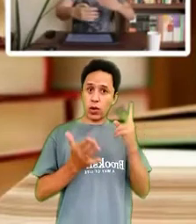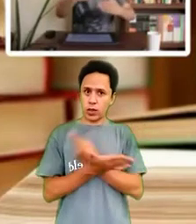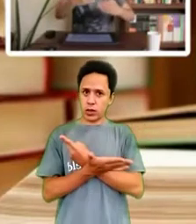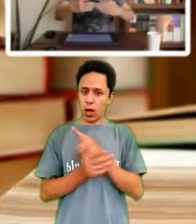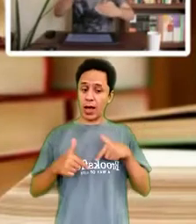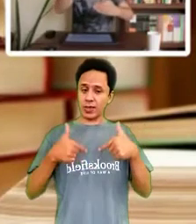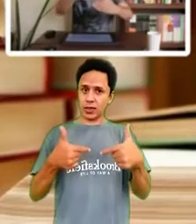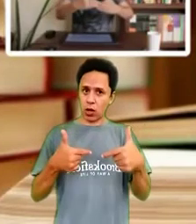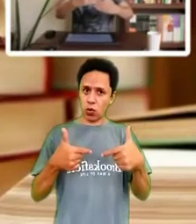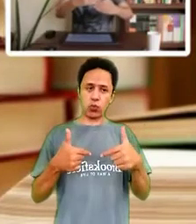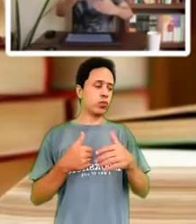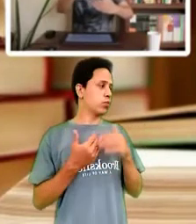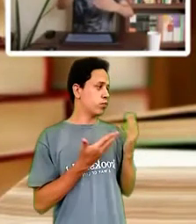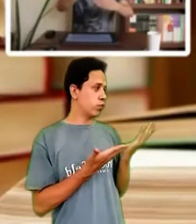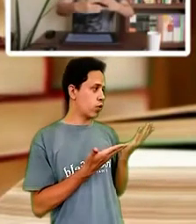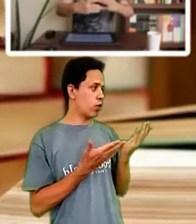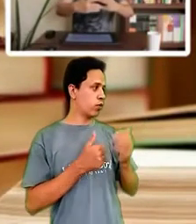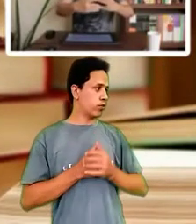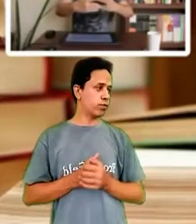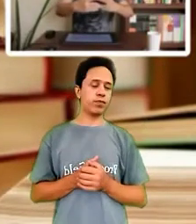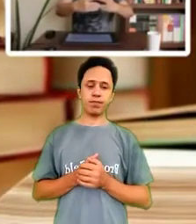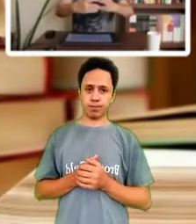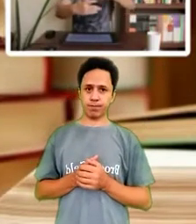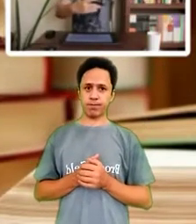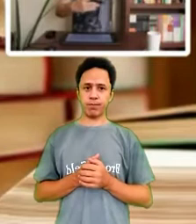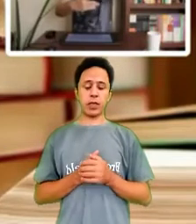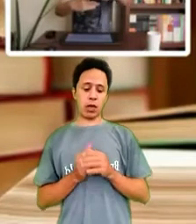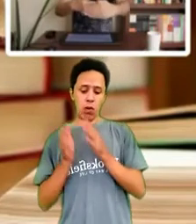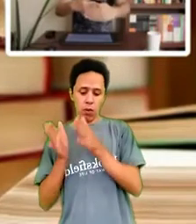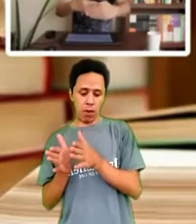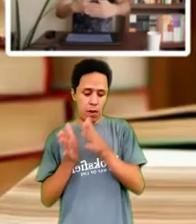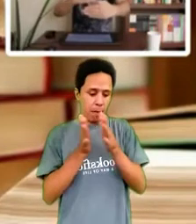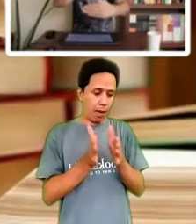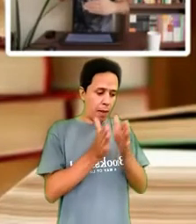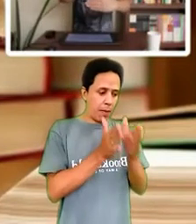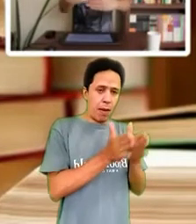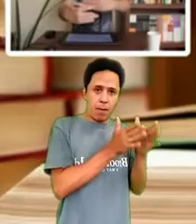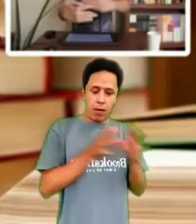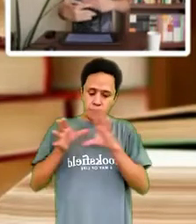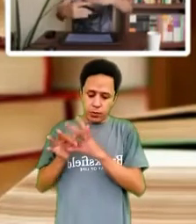Sequenciamos ações. Então, ó, tem uma ação aqui, outra vai se colocar à frente, para outra acontecer,